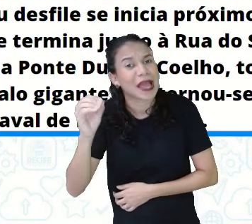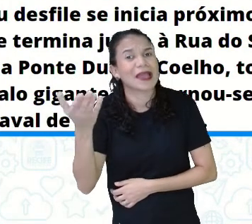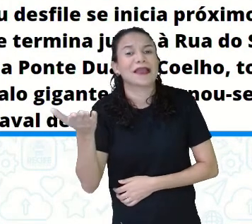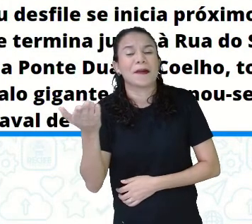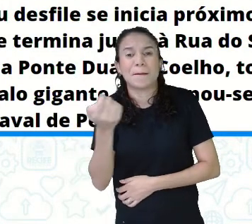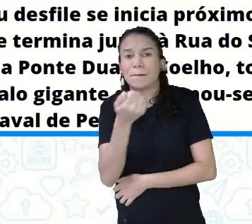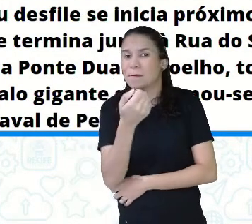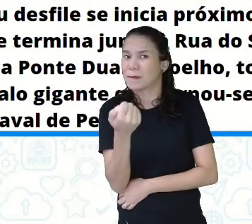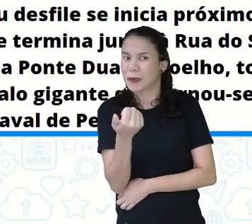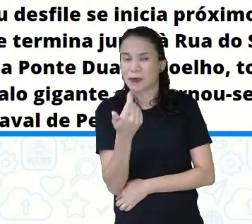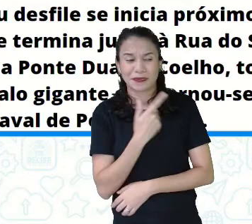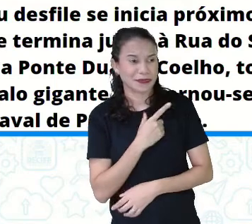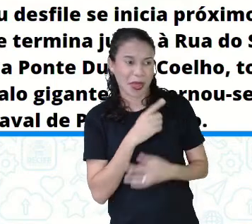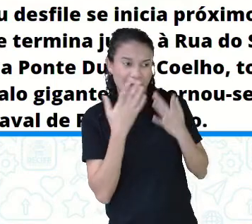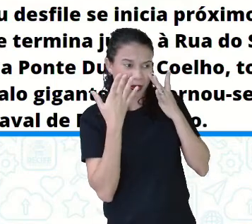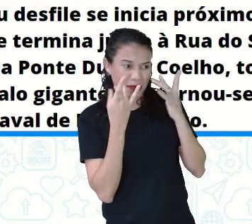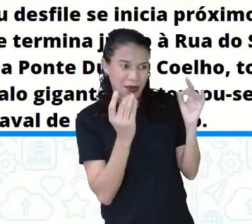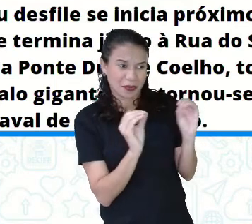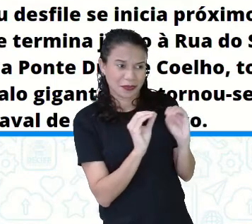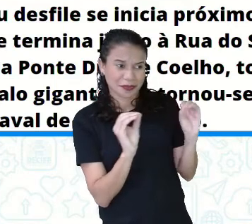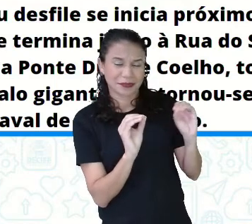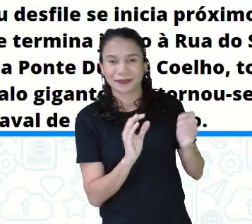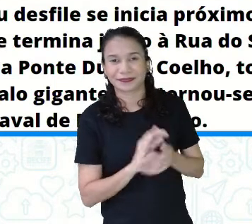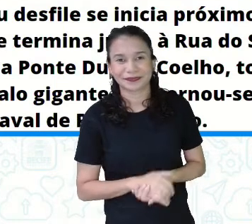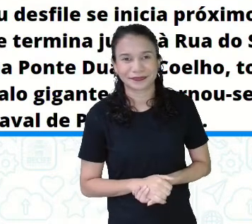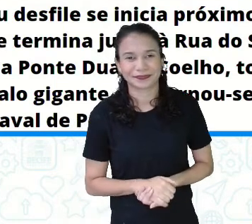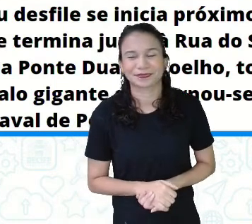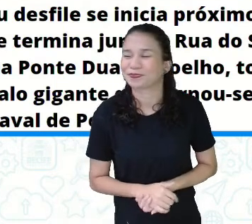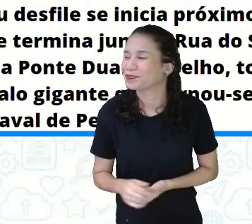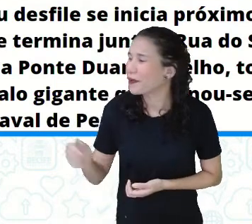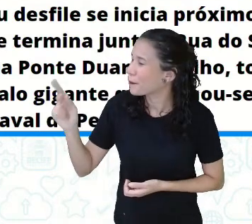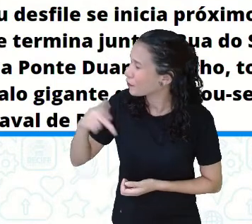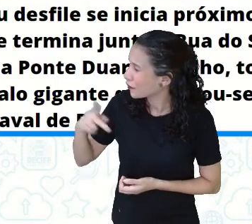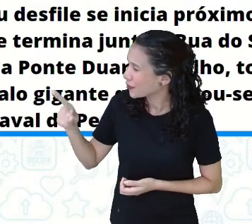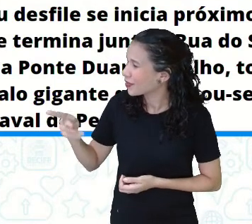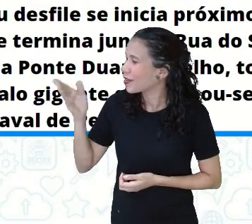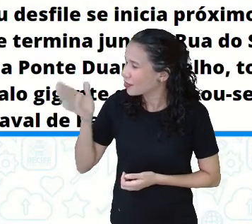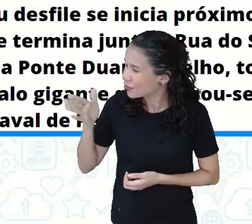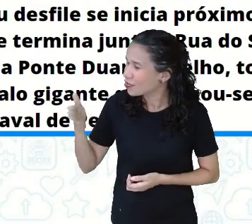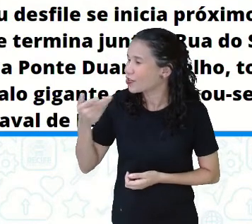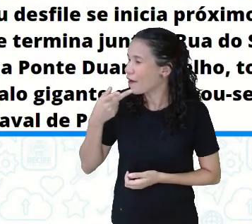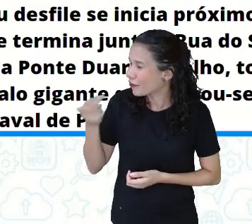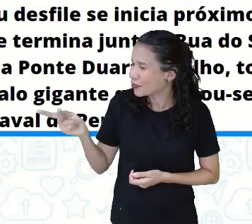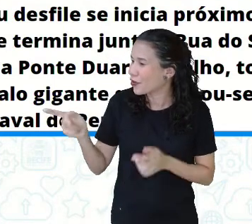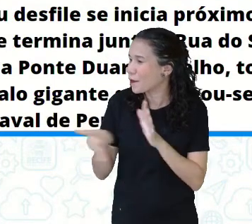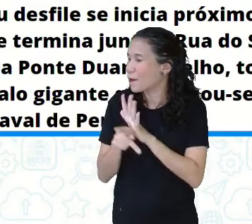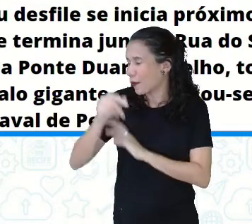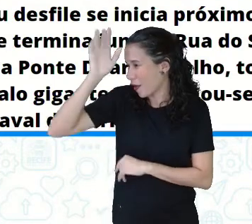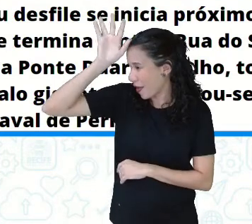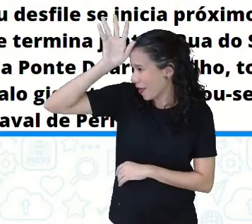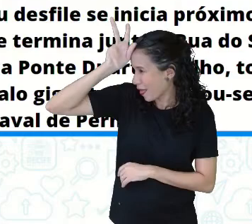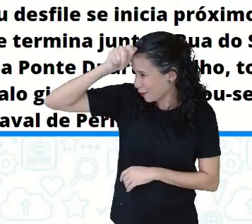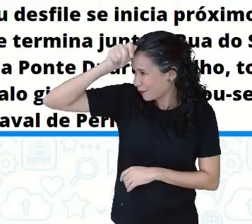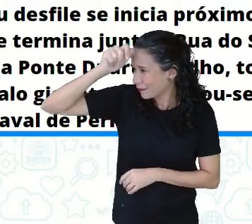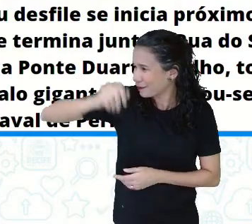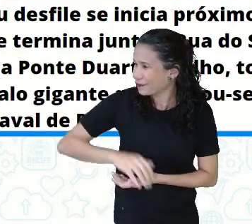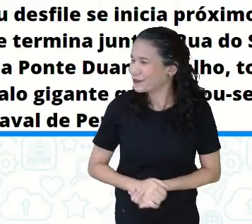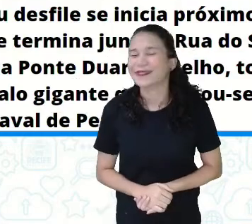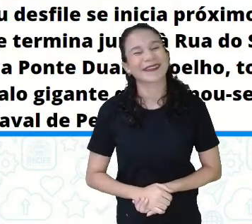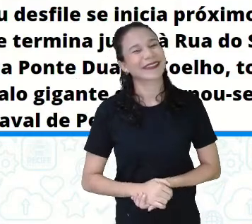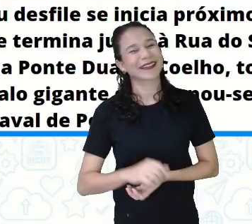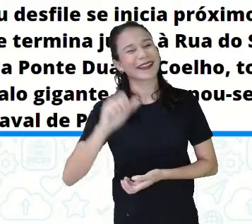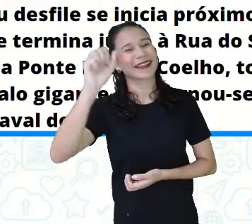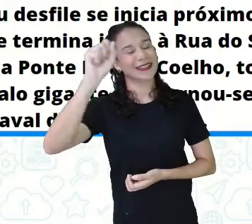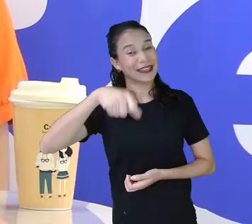gente, nem chamava a atenção, não é isso? Professora Márcia, a senhora já foi alguma vez no desfile do Galo da Madrugada? Eu